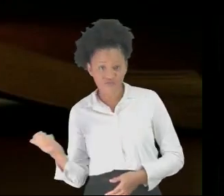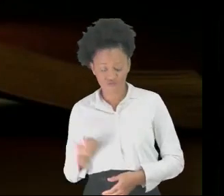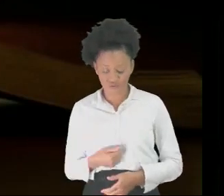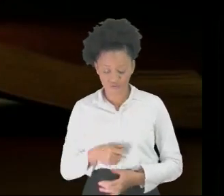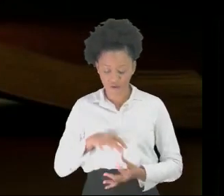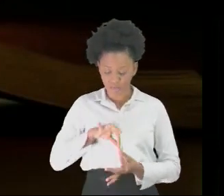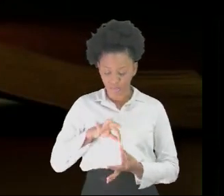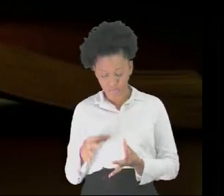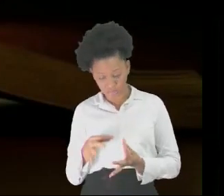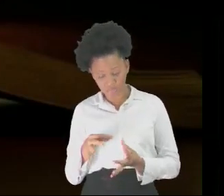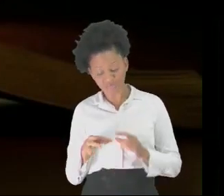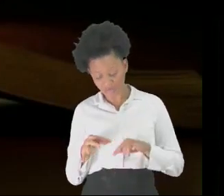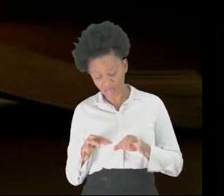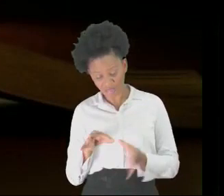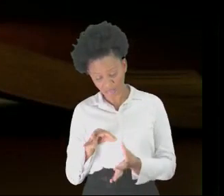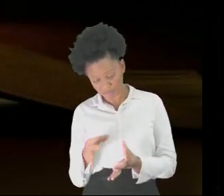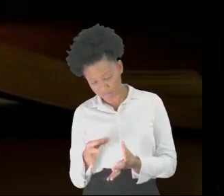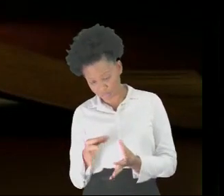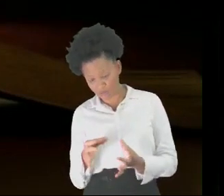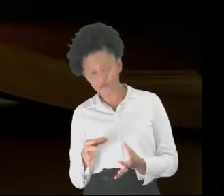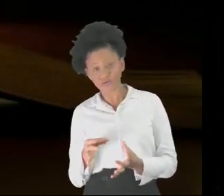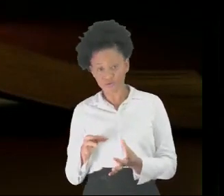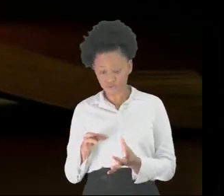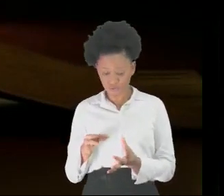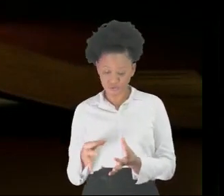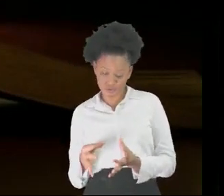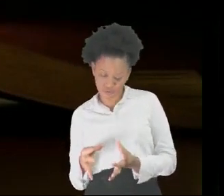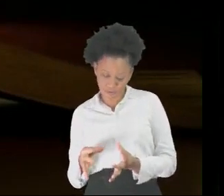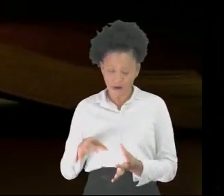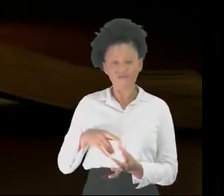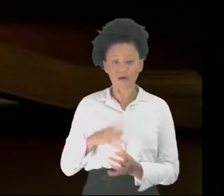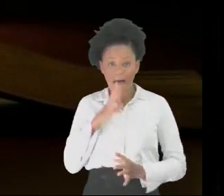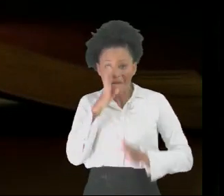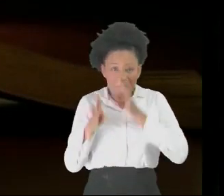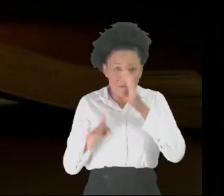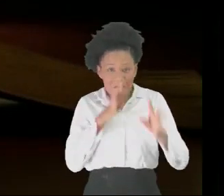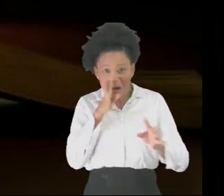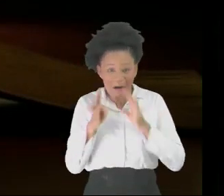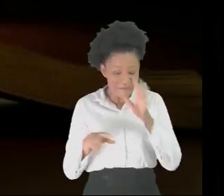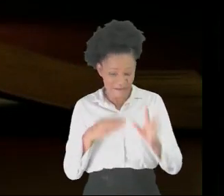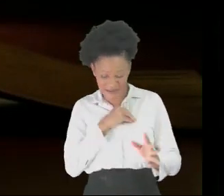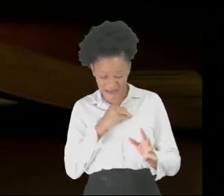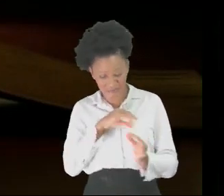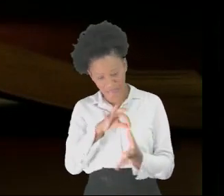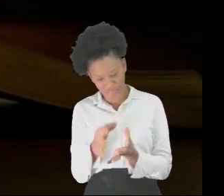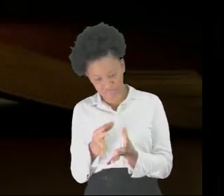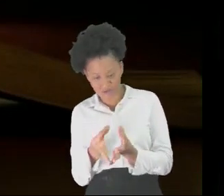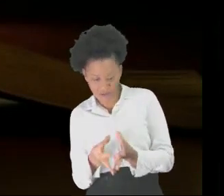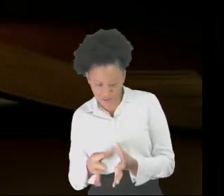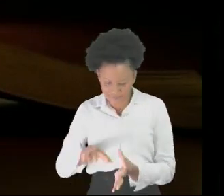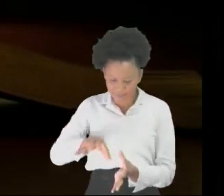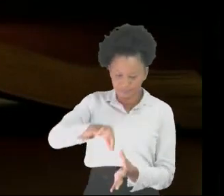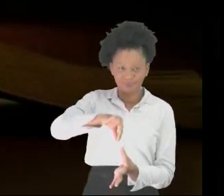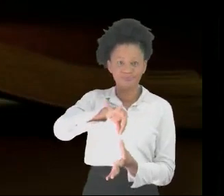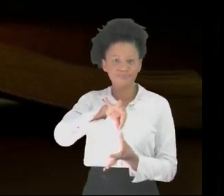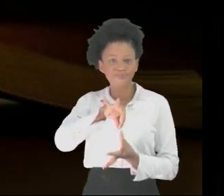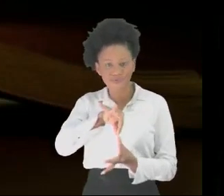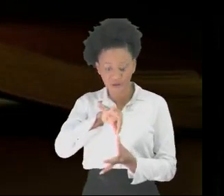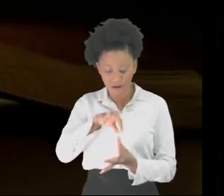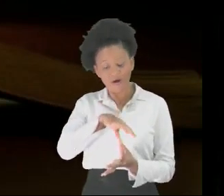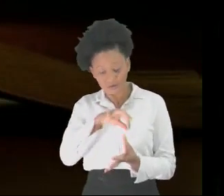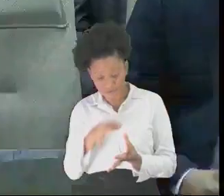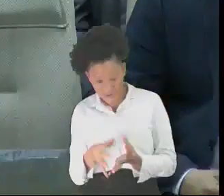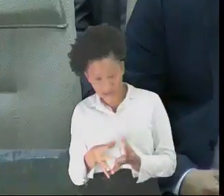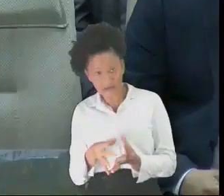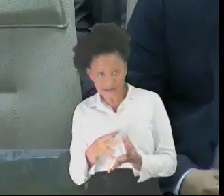vivificou, estando vós mortos em ofensas e pecados. Quando foi isso? Que Deus nos